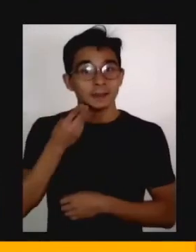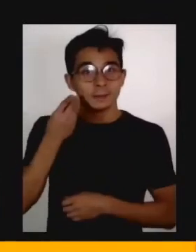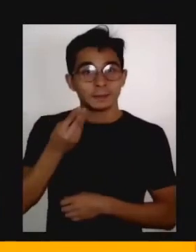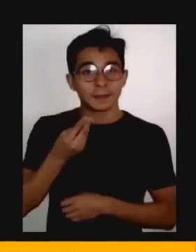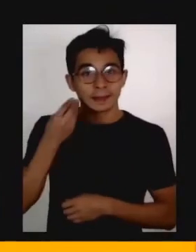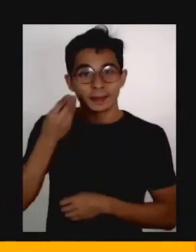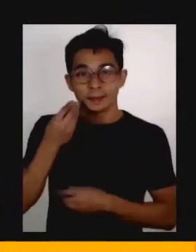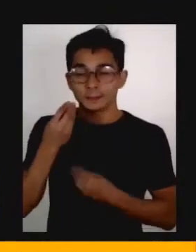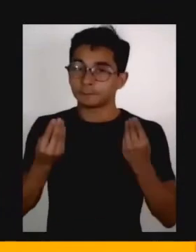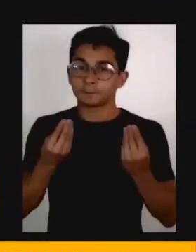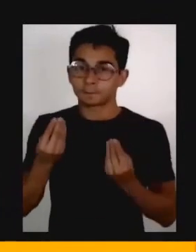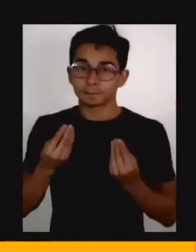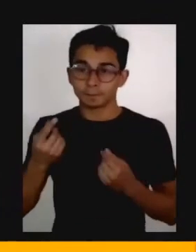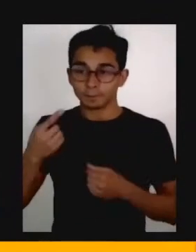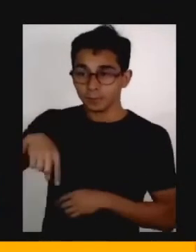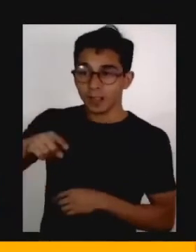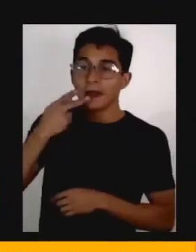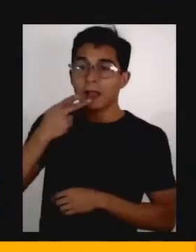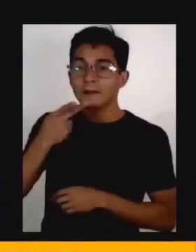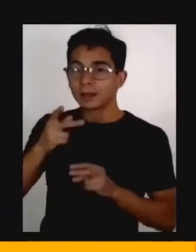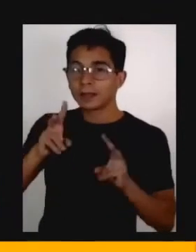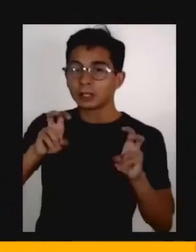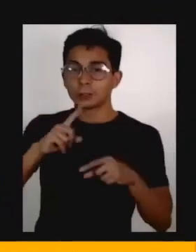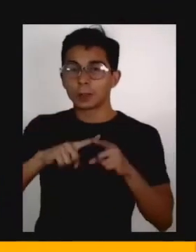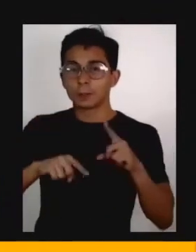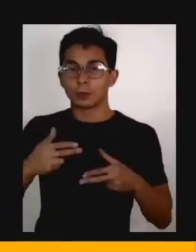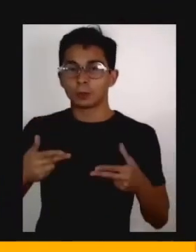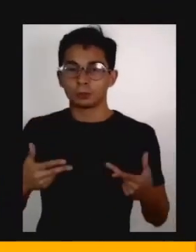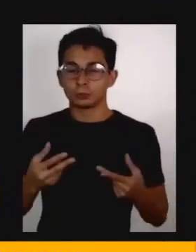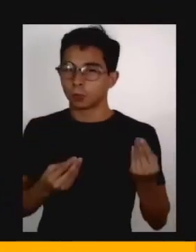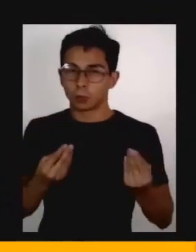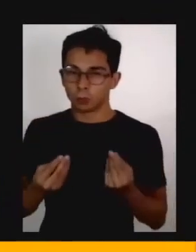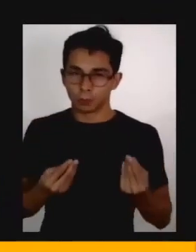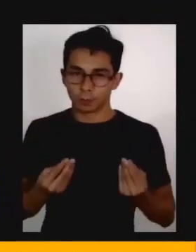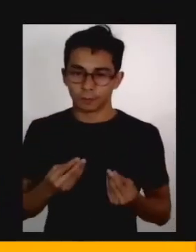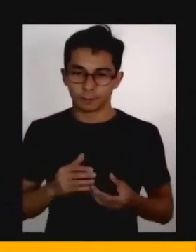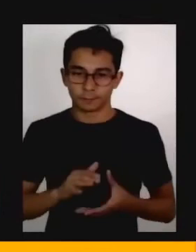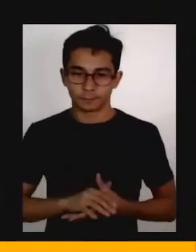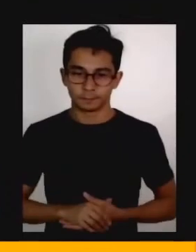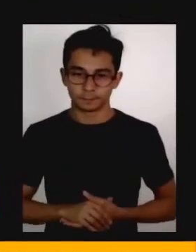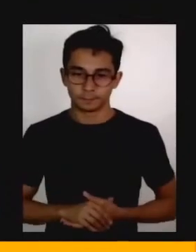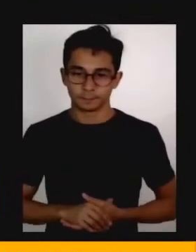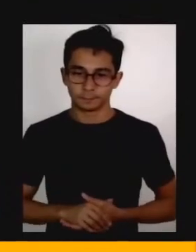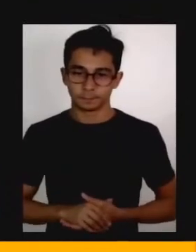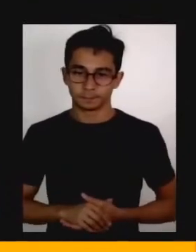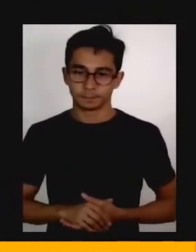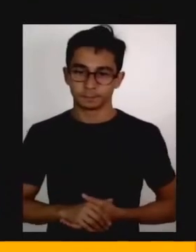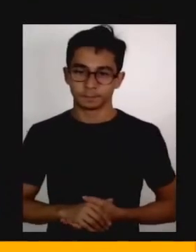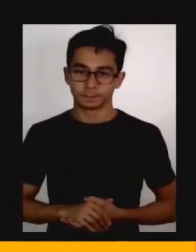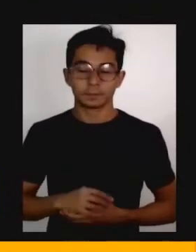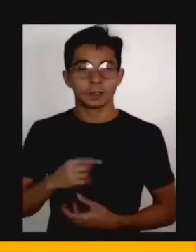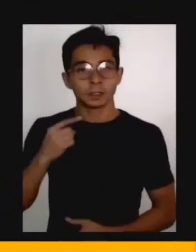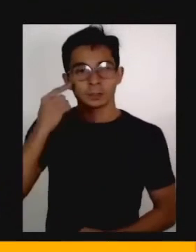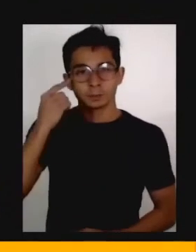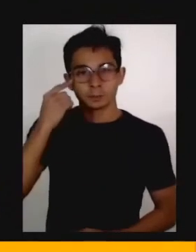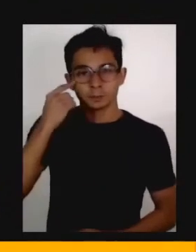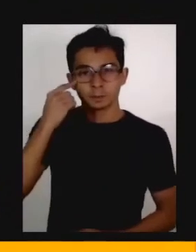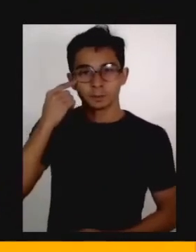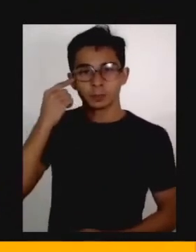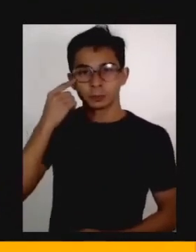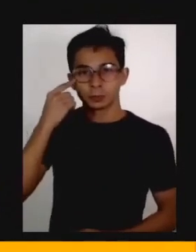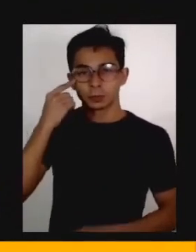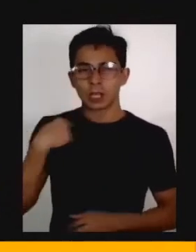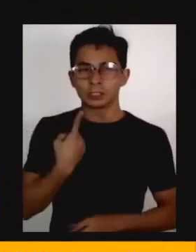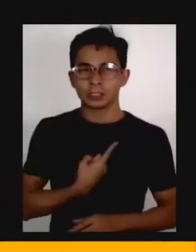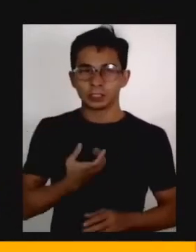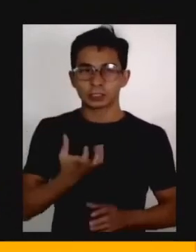possam falar dos nossos produtos, né? E aí a gente falou, pô, ligando todos esses conceitos com o tipo de conteúdo que a gente